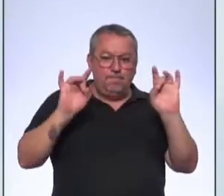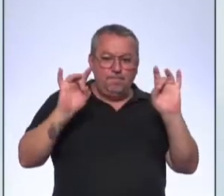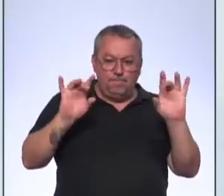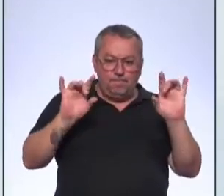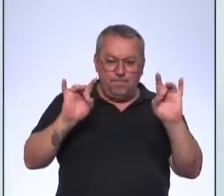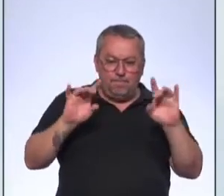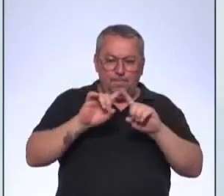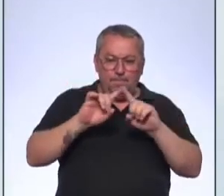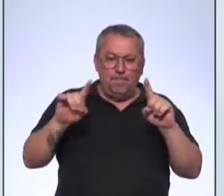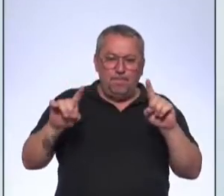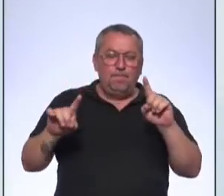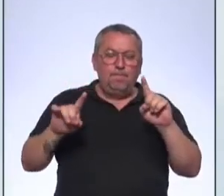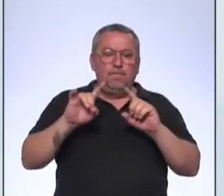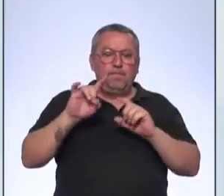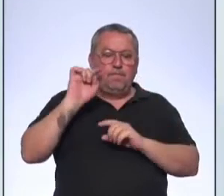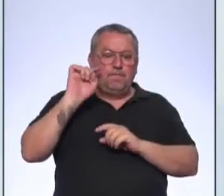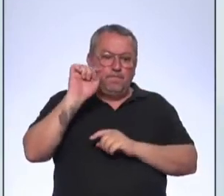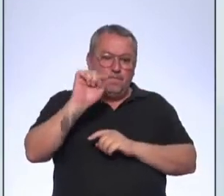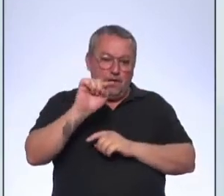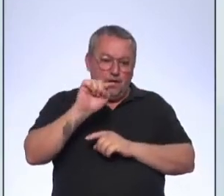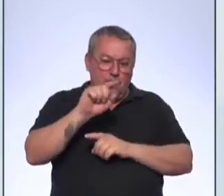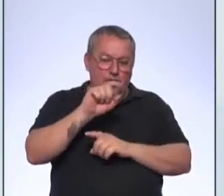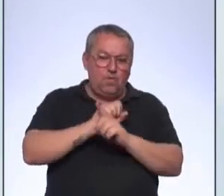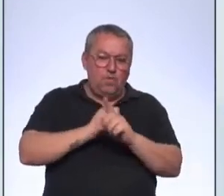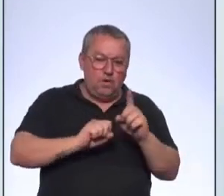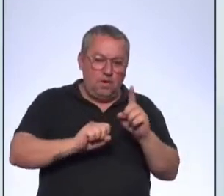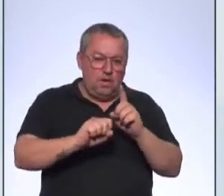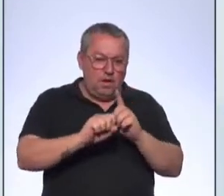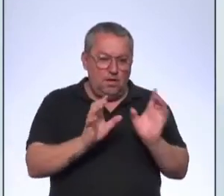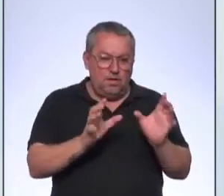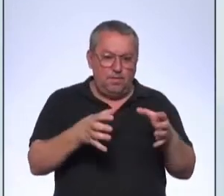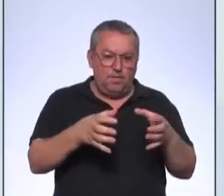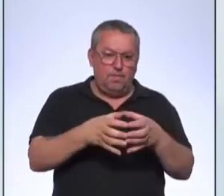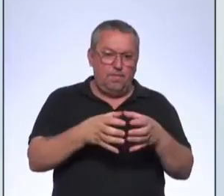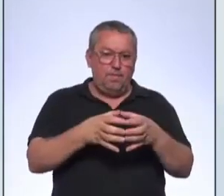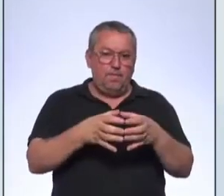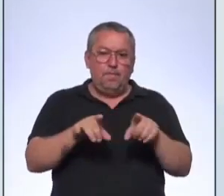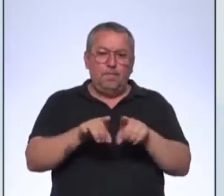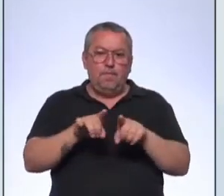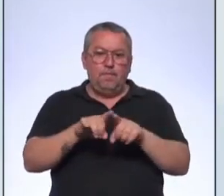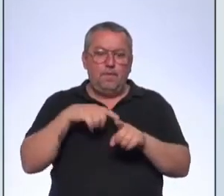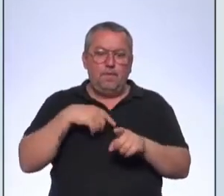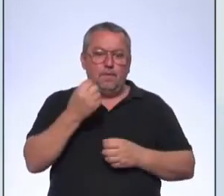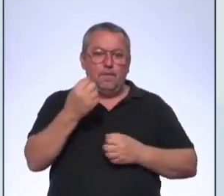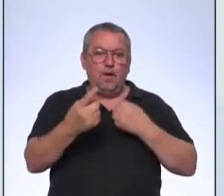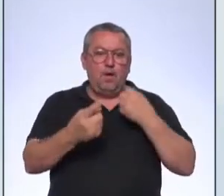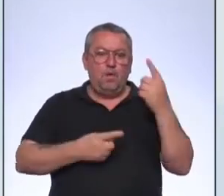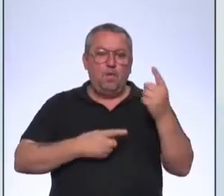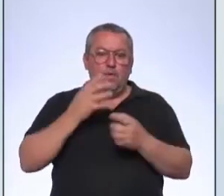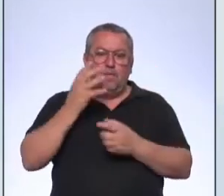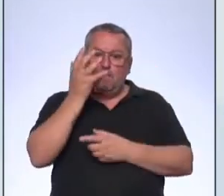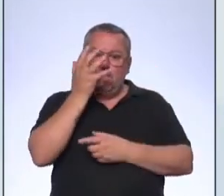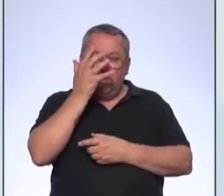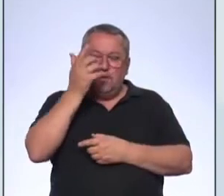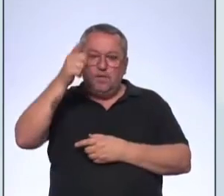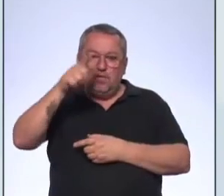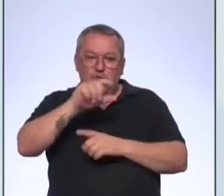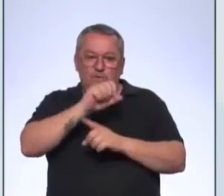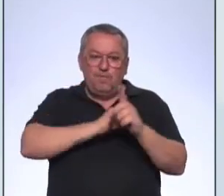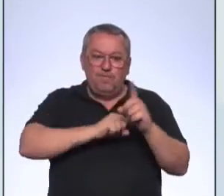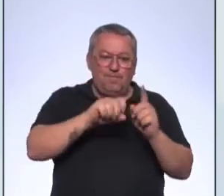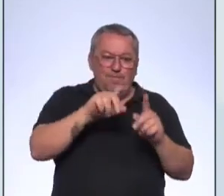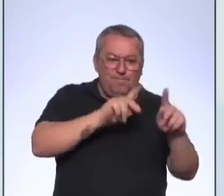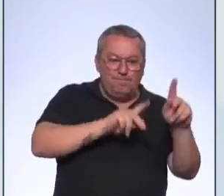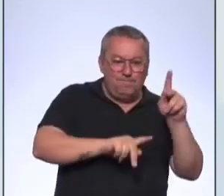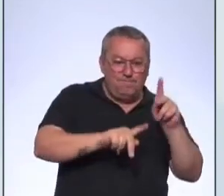específico para aquela sociedade, então nós temos algumas máscaras de outras sociedades, de